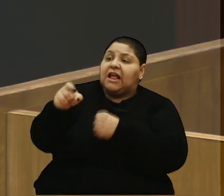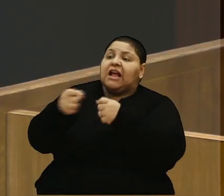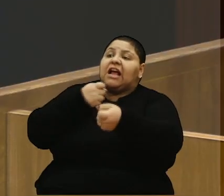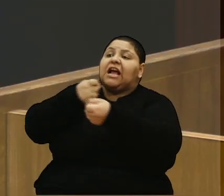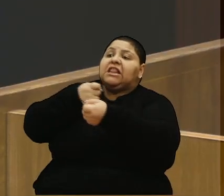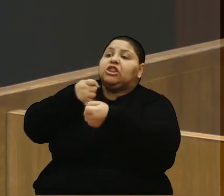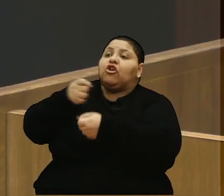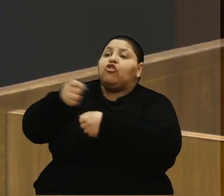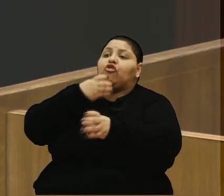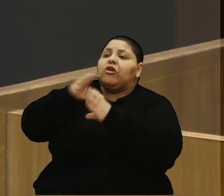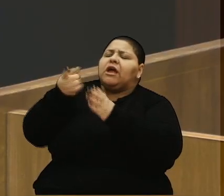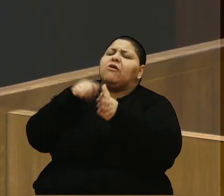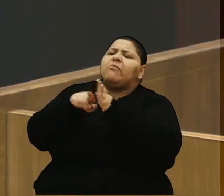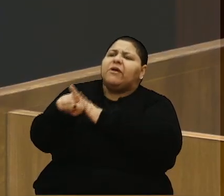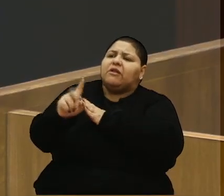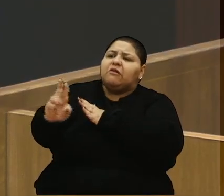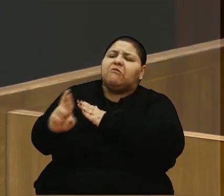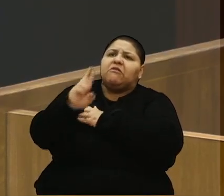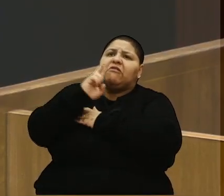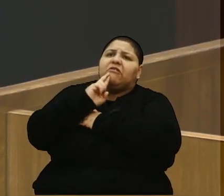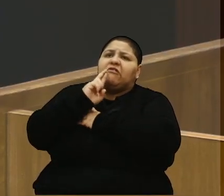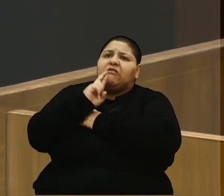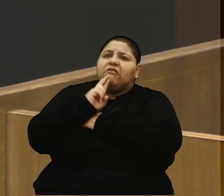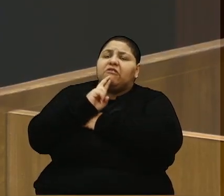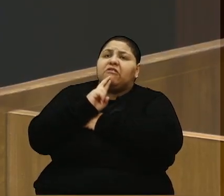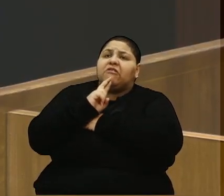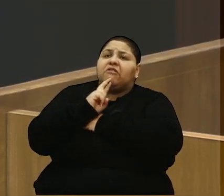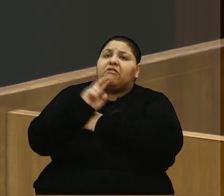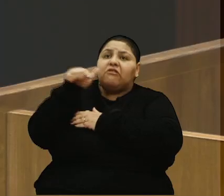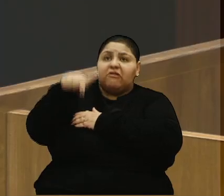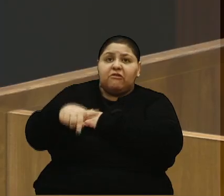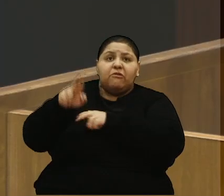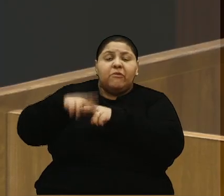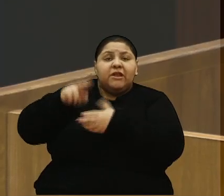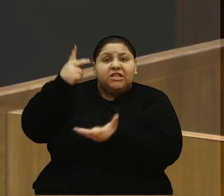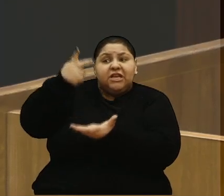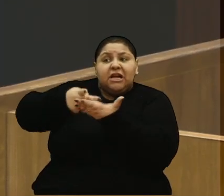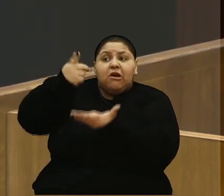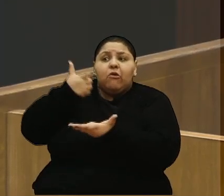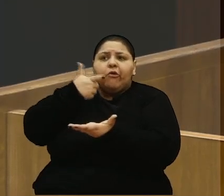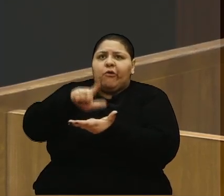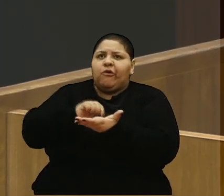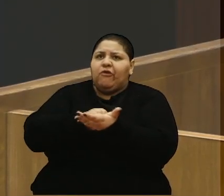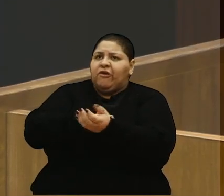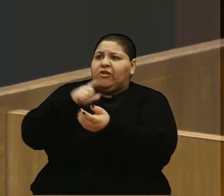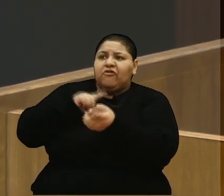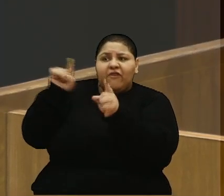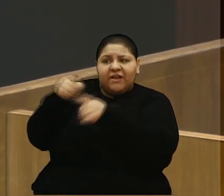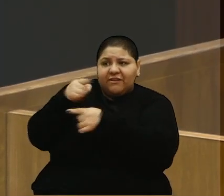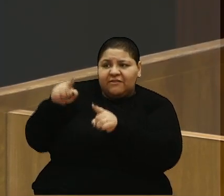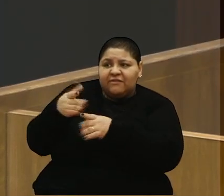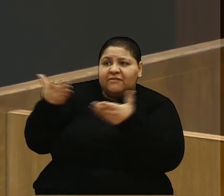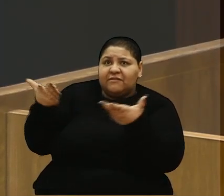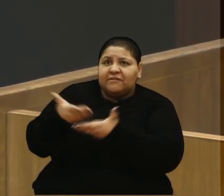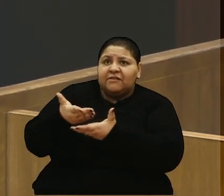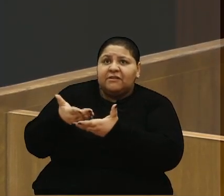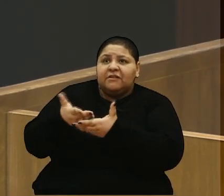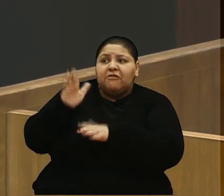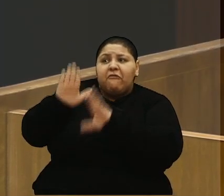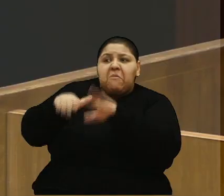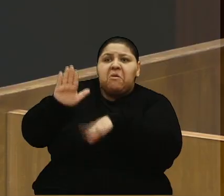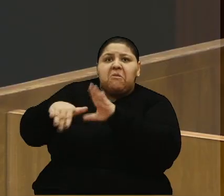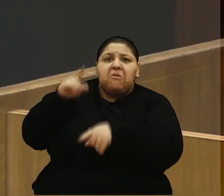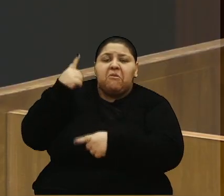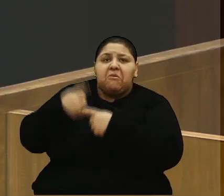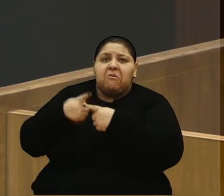vai cantar. Aí perguntei e responderam. Falaram, né, para ele que ela estava lá porque tinha ganho um prêmio. Não vai ter música? Então ela vai batucar alguma coisa,